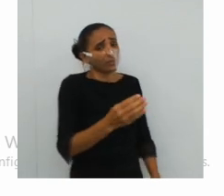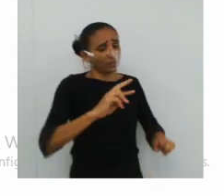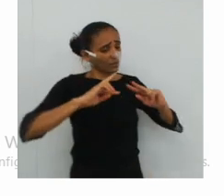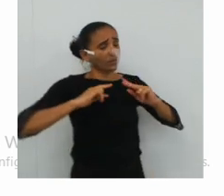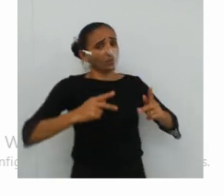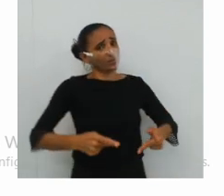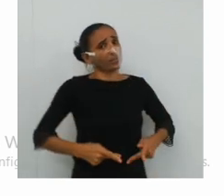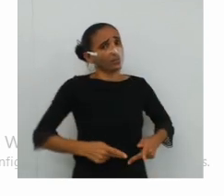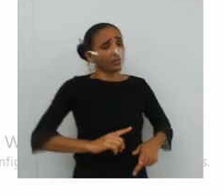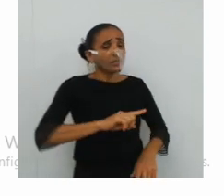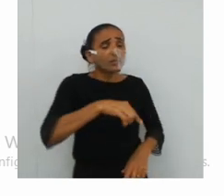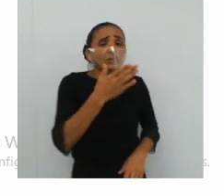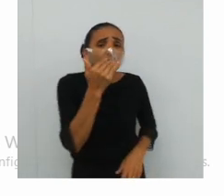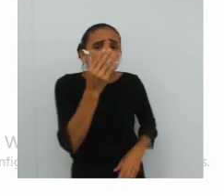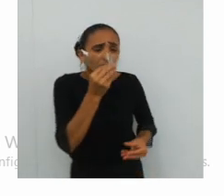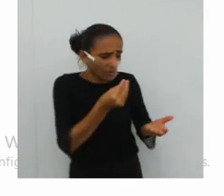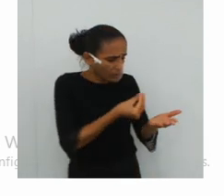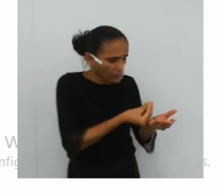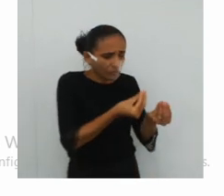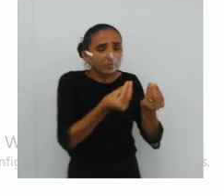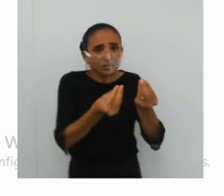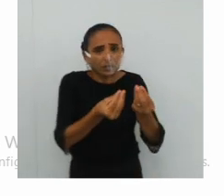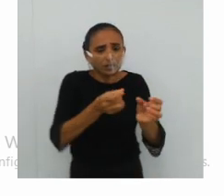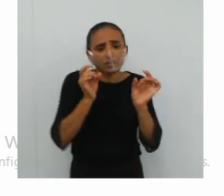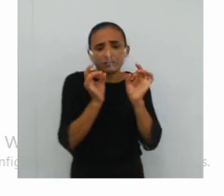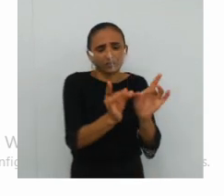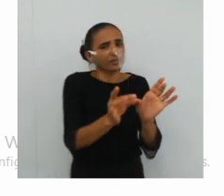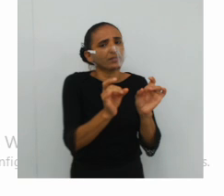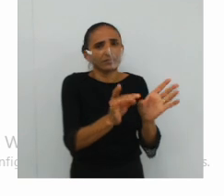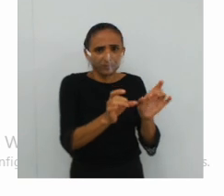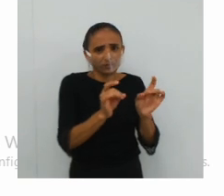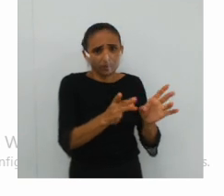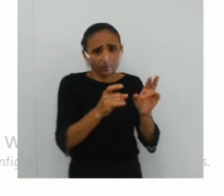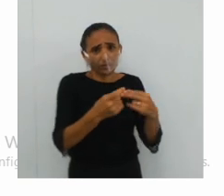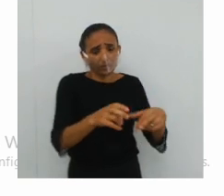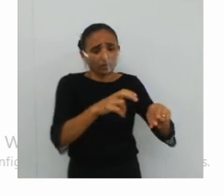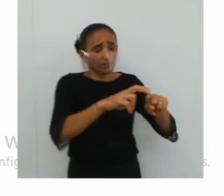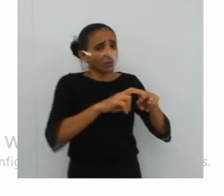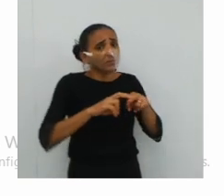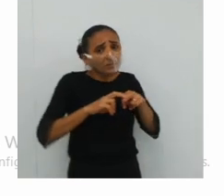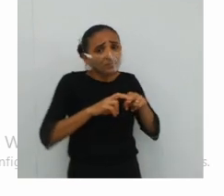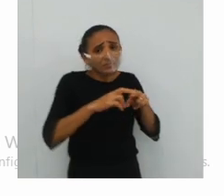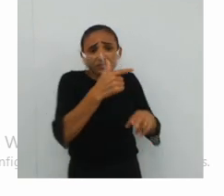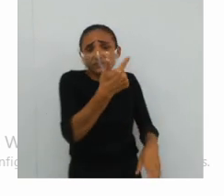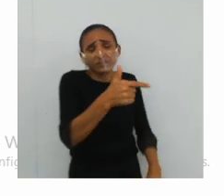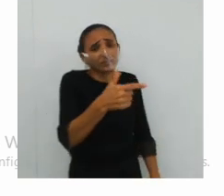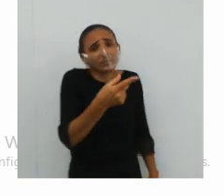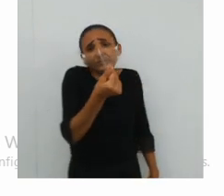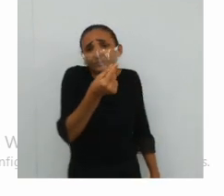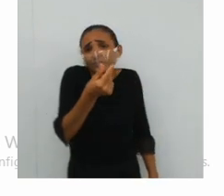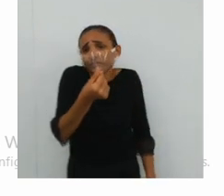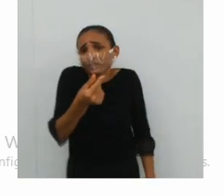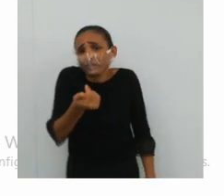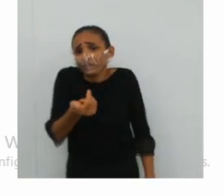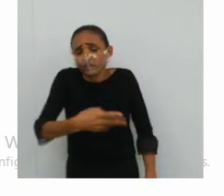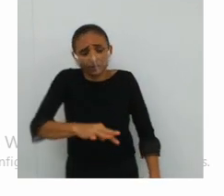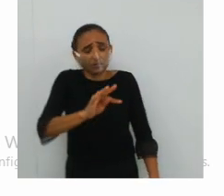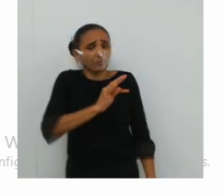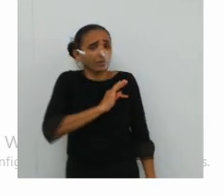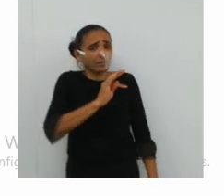vai ser vendido, tá certo? Eles, em razão de não terem muito recursos, eles vão utilizar as